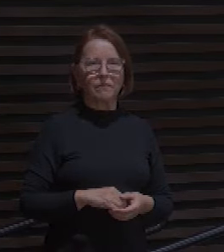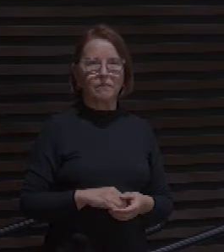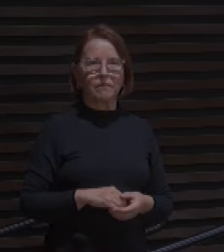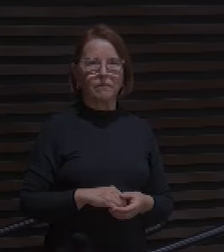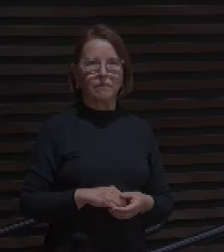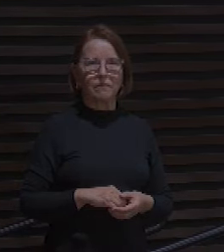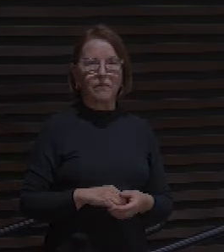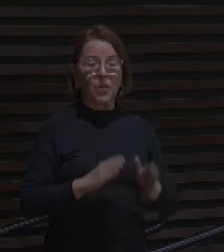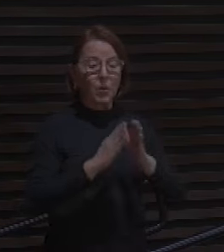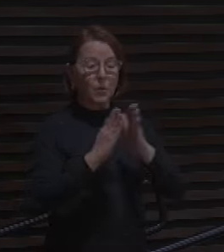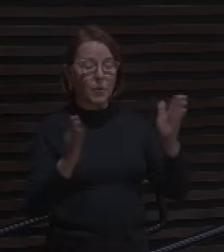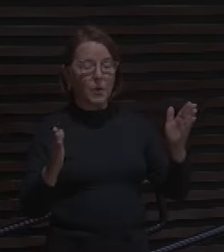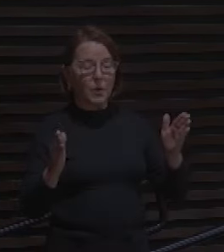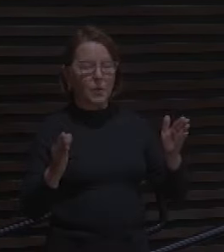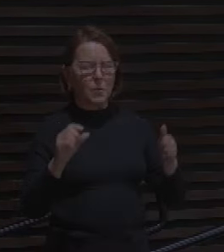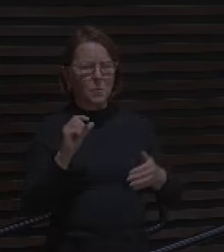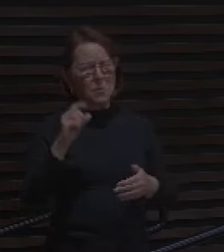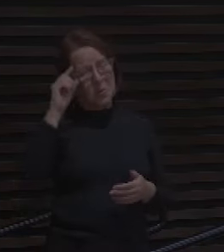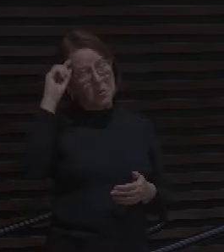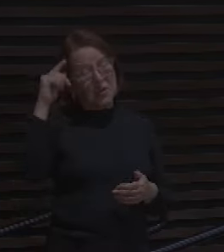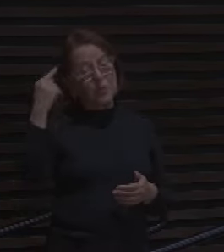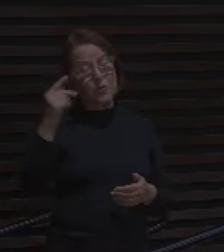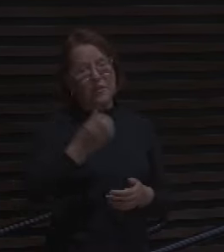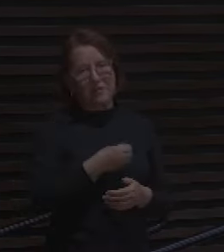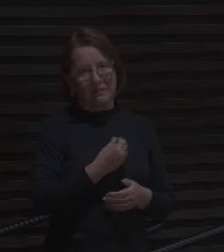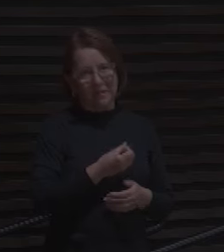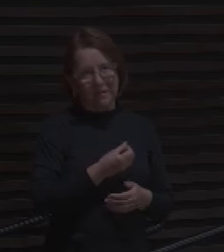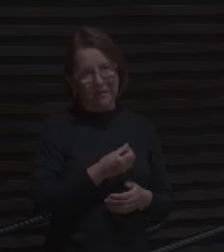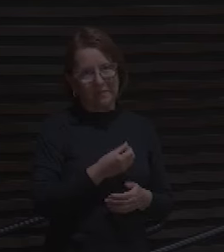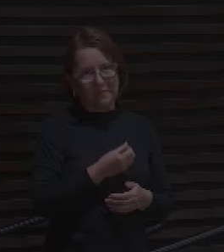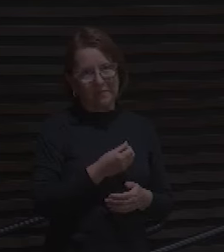durante os poucos dias de sua vida,